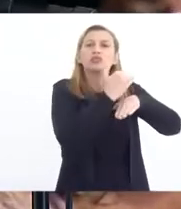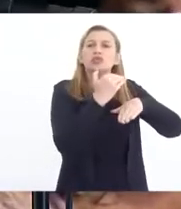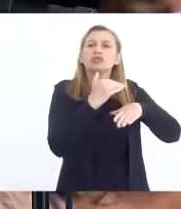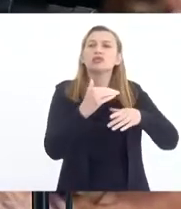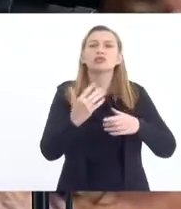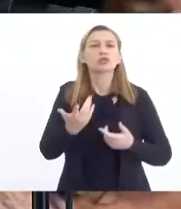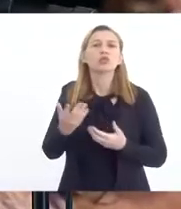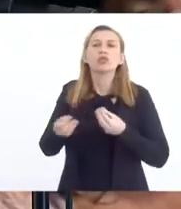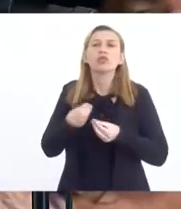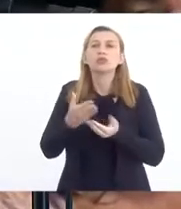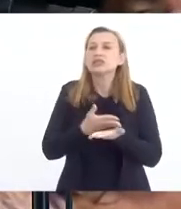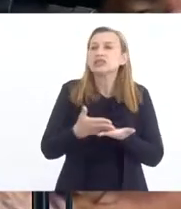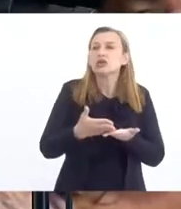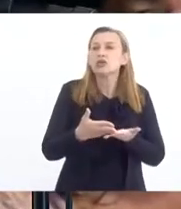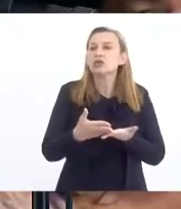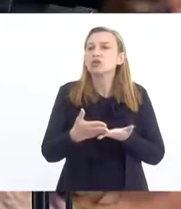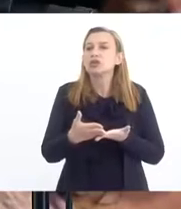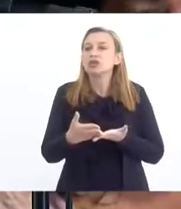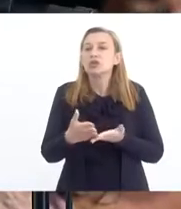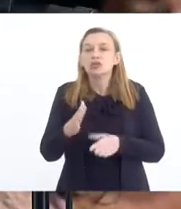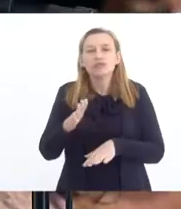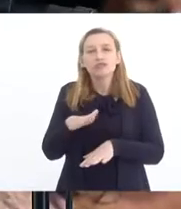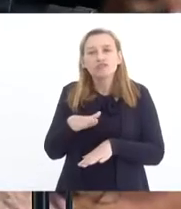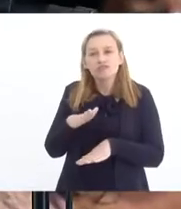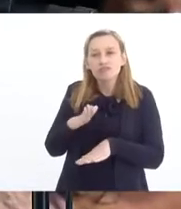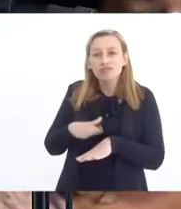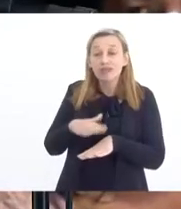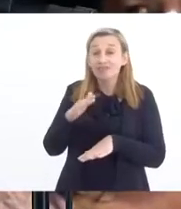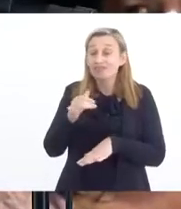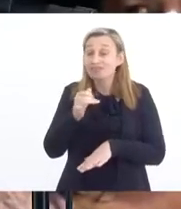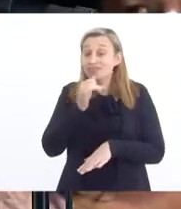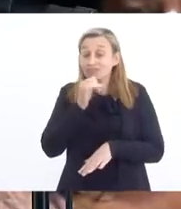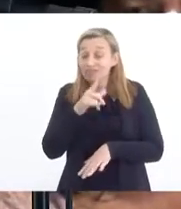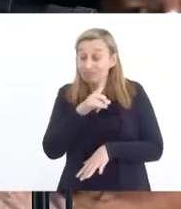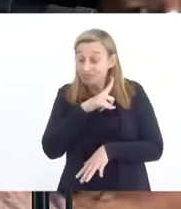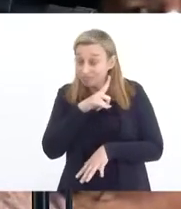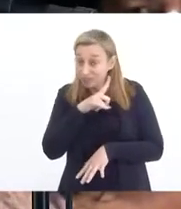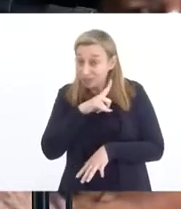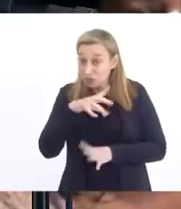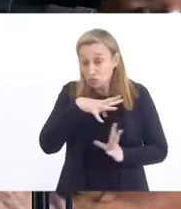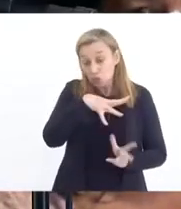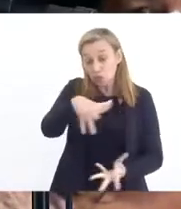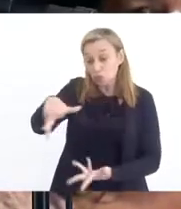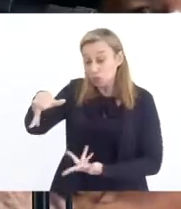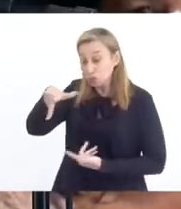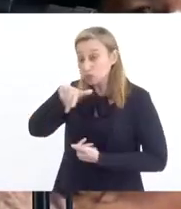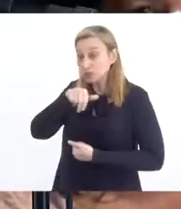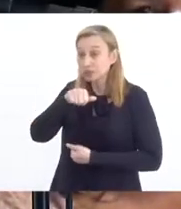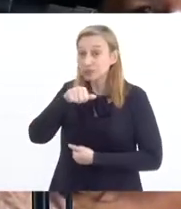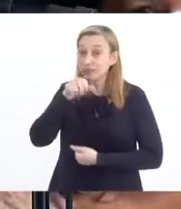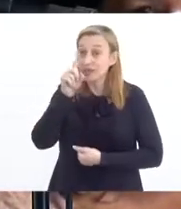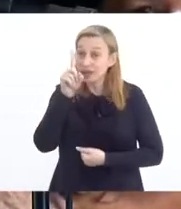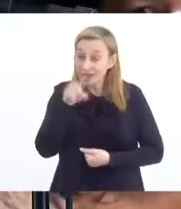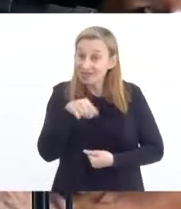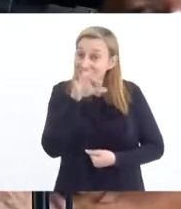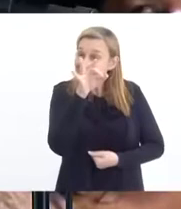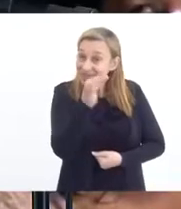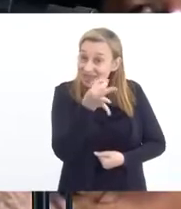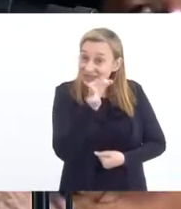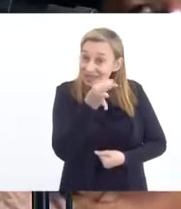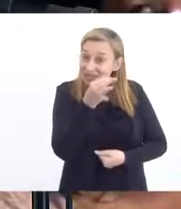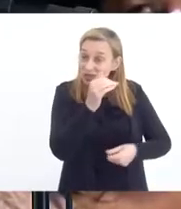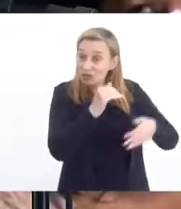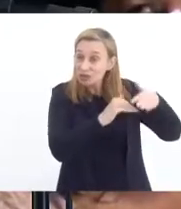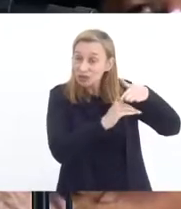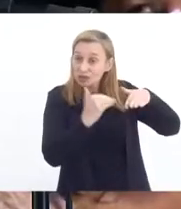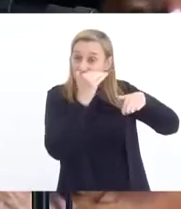Soberano, eu diria, o maior exemplo que nós temos no mundo de fundo soberano é exatamente o Fundo